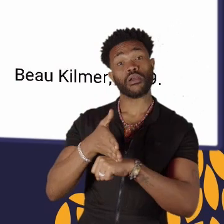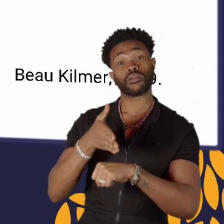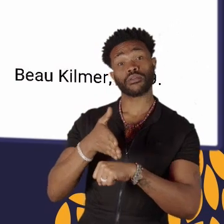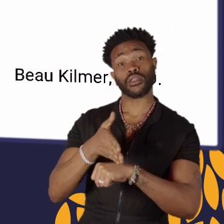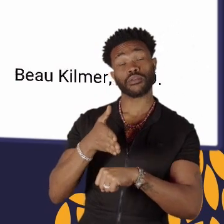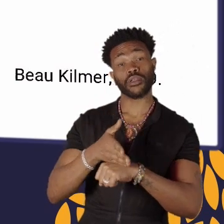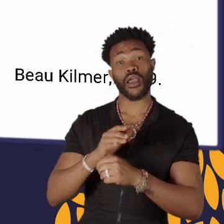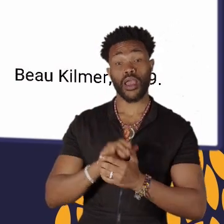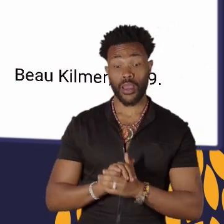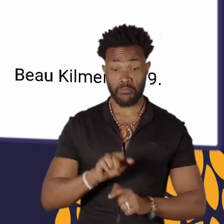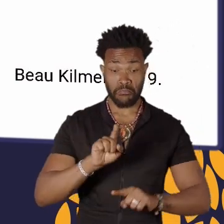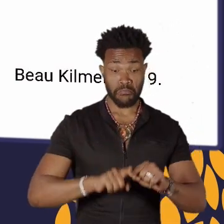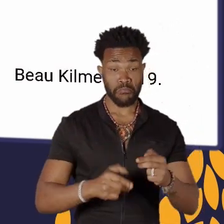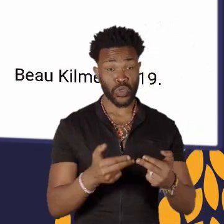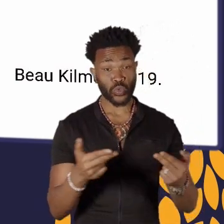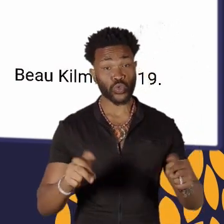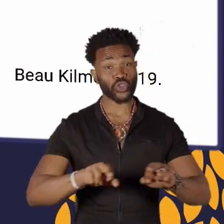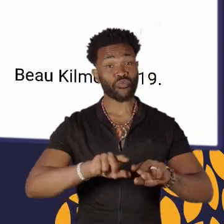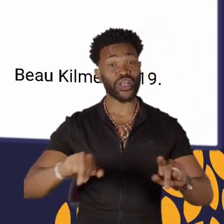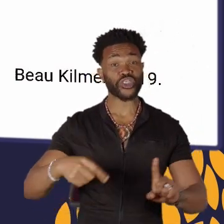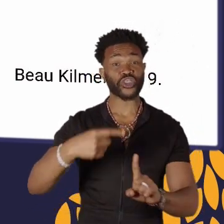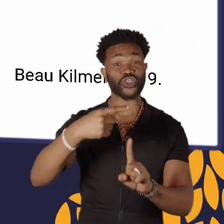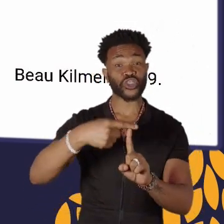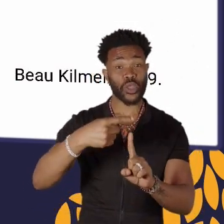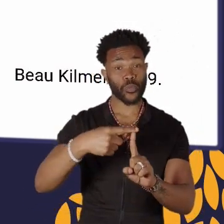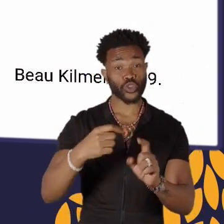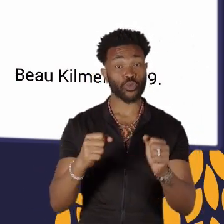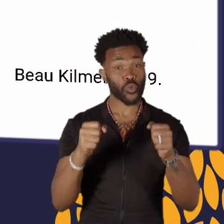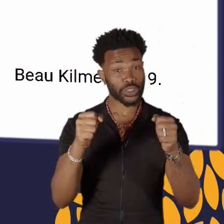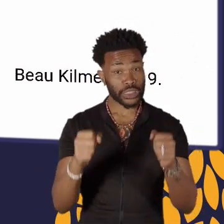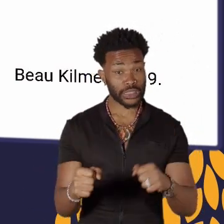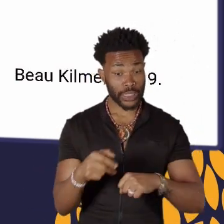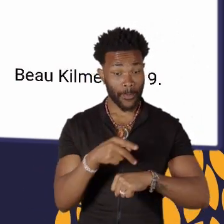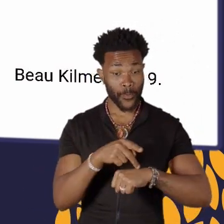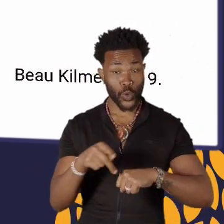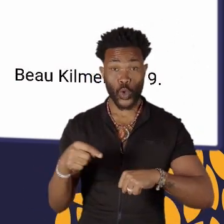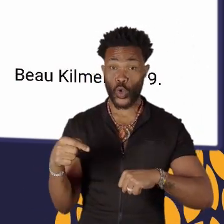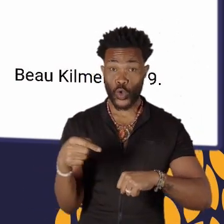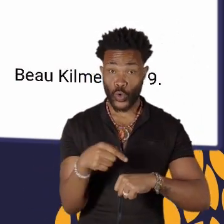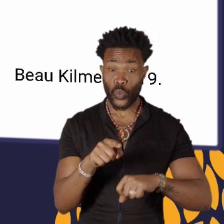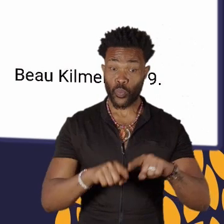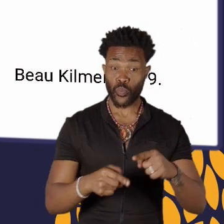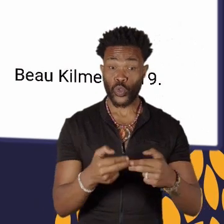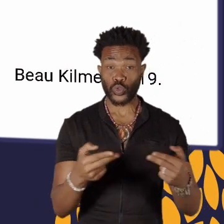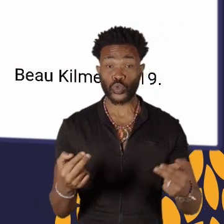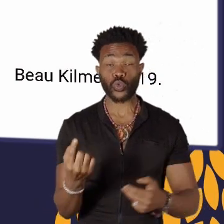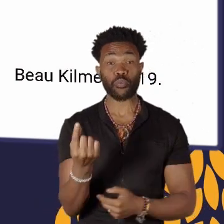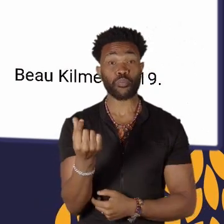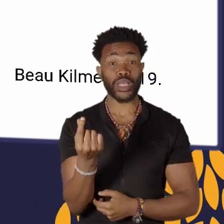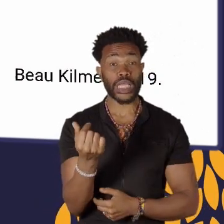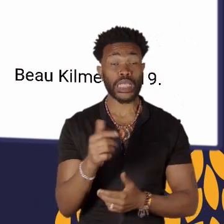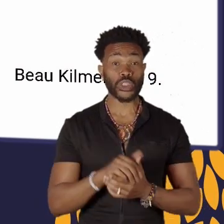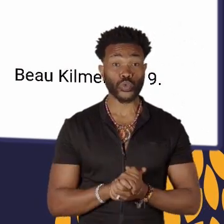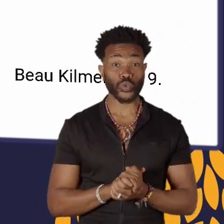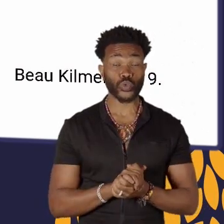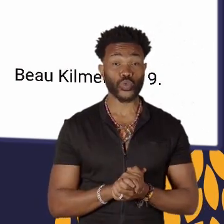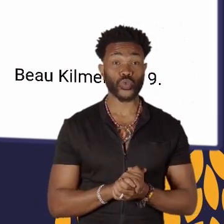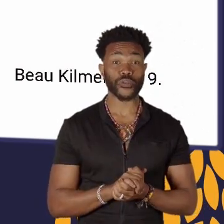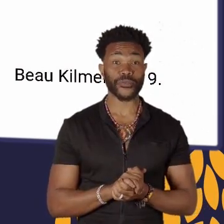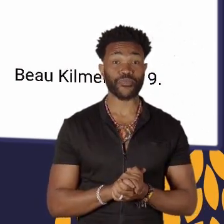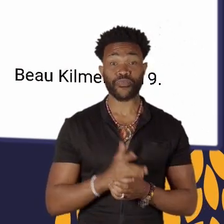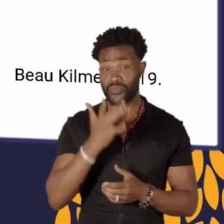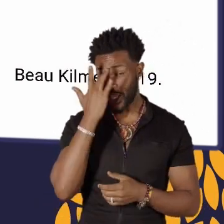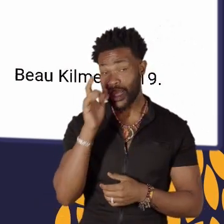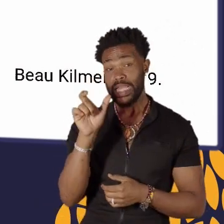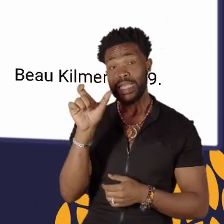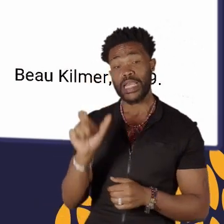acessar produtos com diferentes tipos de potência? A pureza dos produtos, o preço, quem